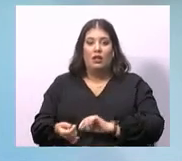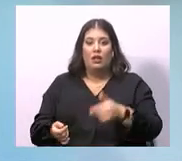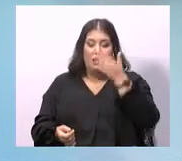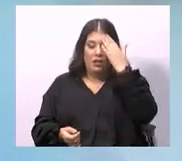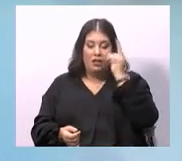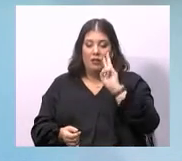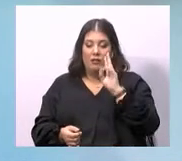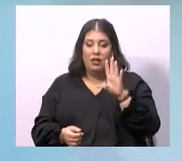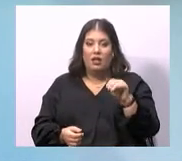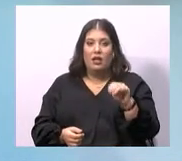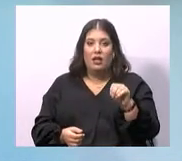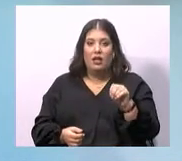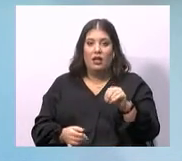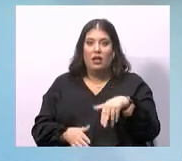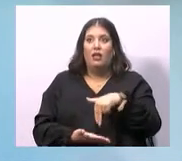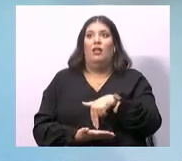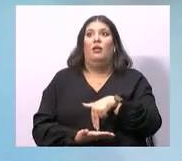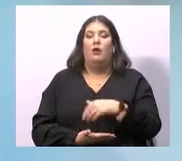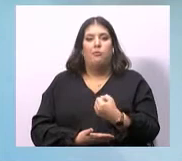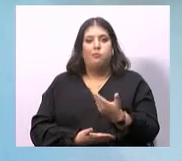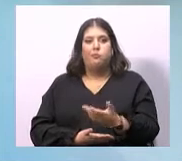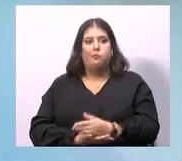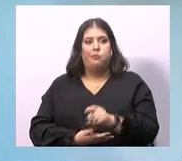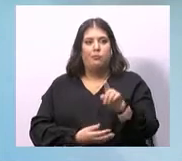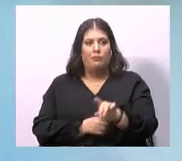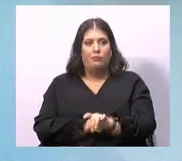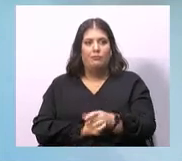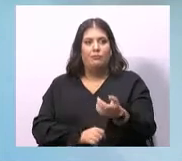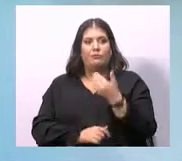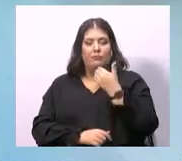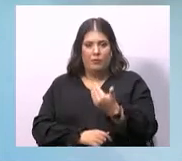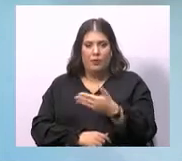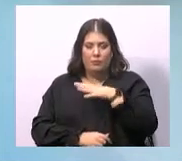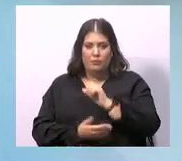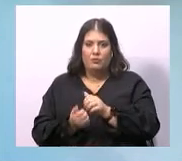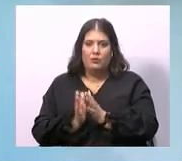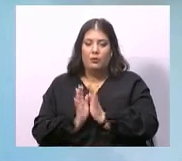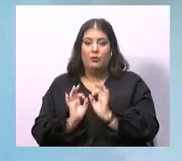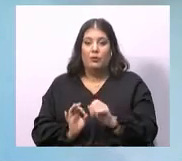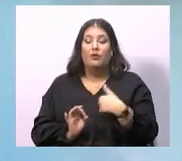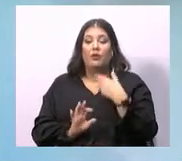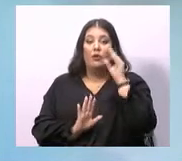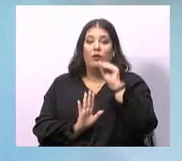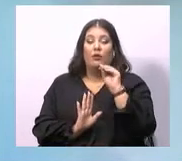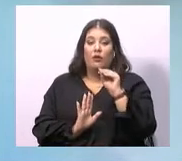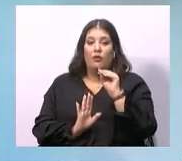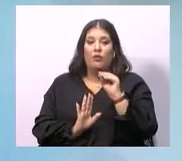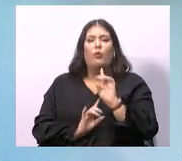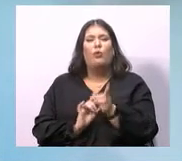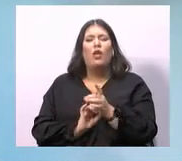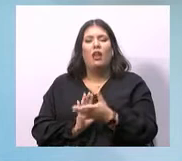pés, porque eu não vou segurar. Muito bem. Dona Fernanda, muito obrigado pelo esclarecimento. O que eu aconselharia à Dona Fernanda